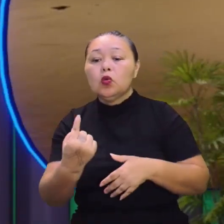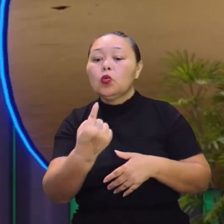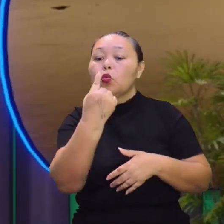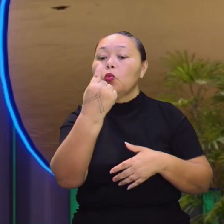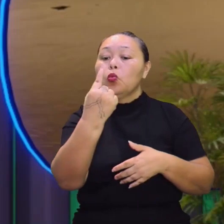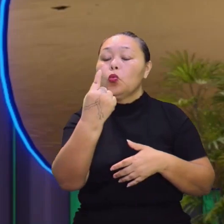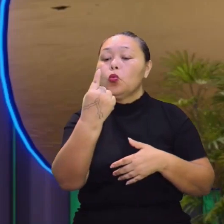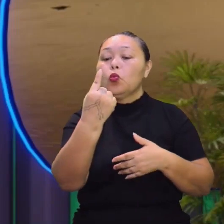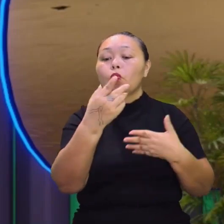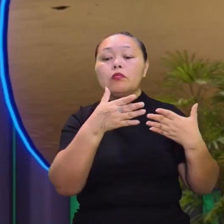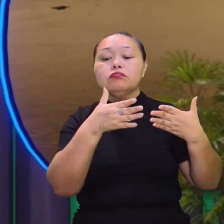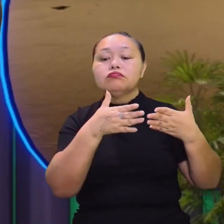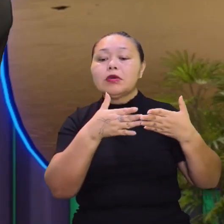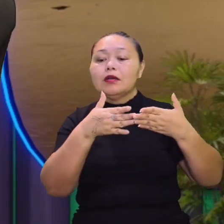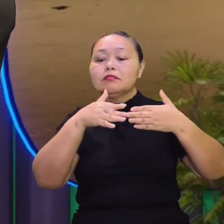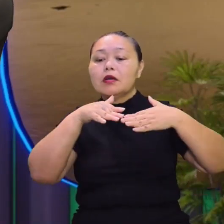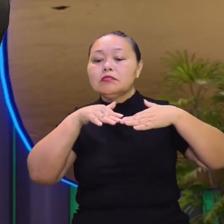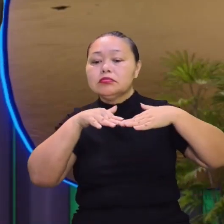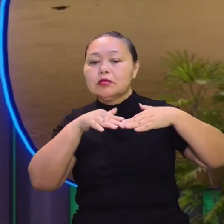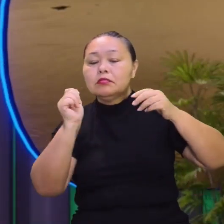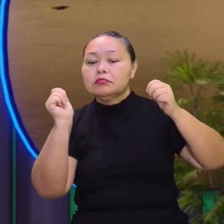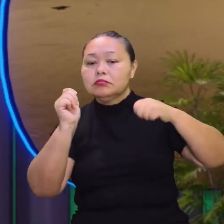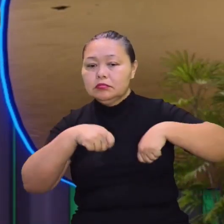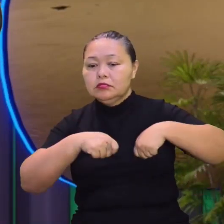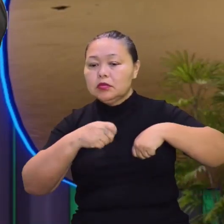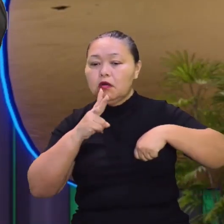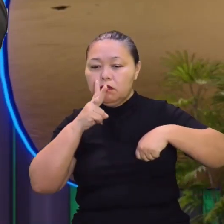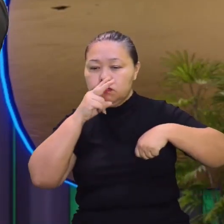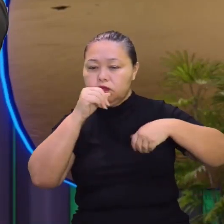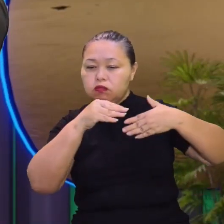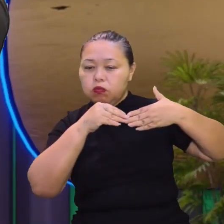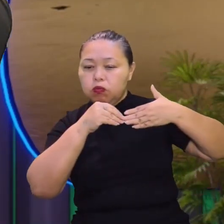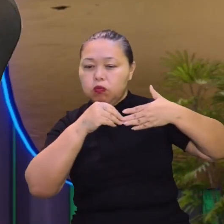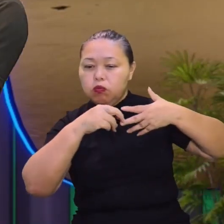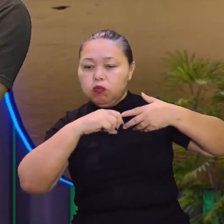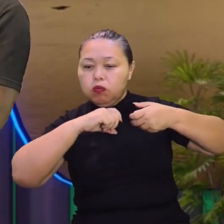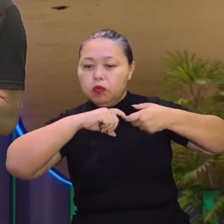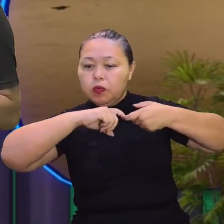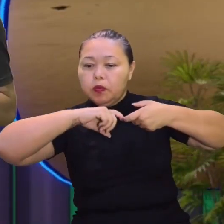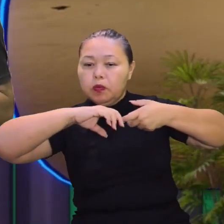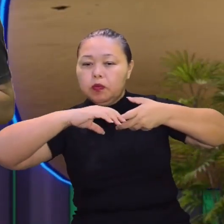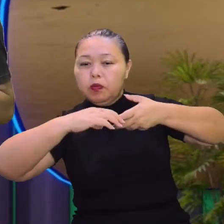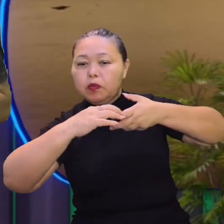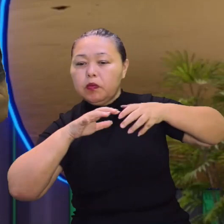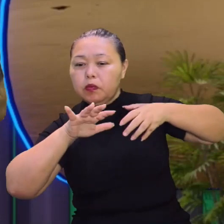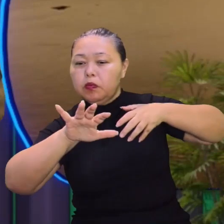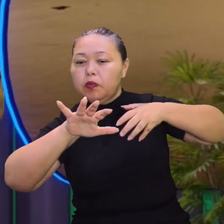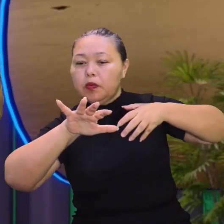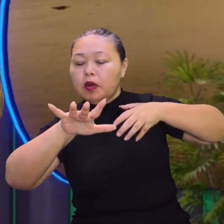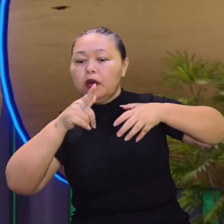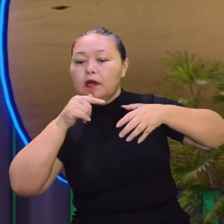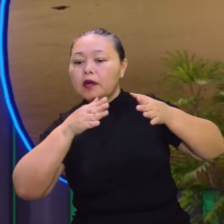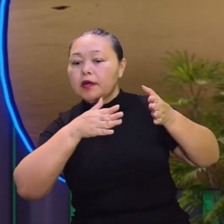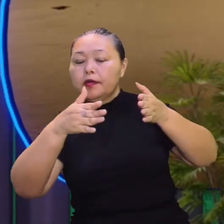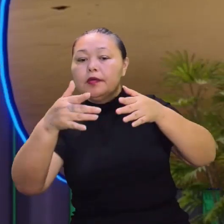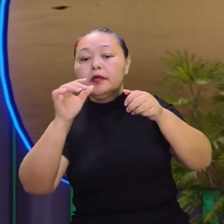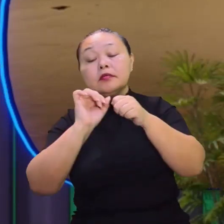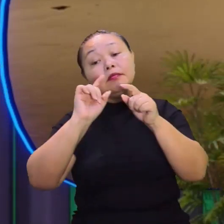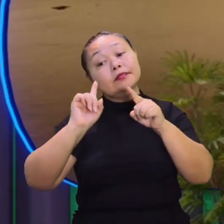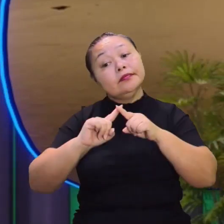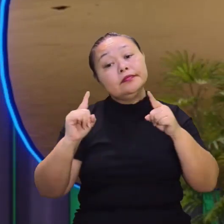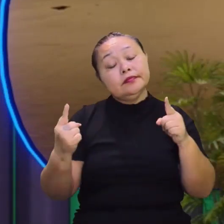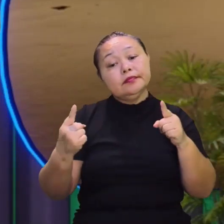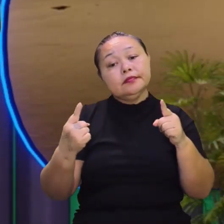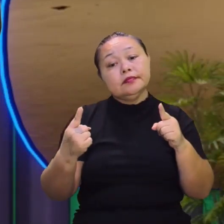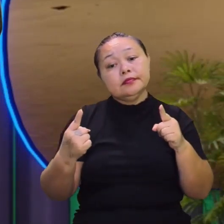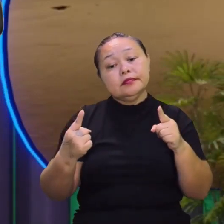um barco, obviamente com um poder de força muito grande, para empurrar aquelas barcaças rio abaixo. Exato. No